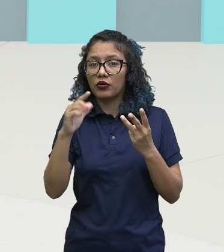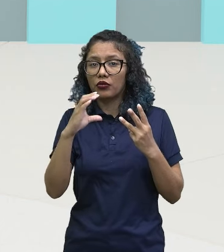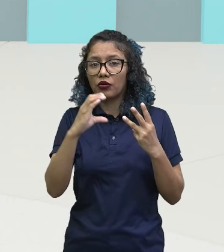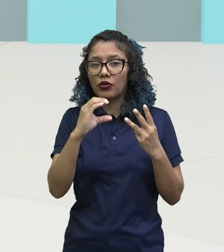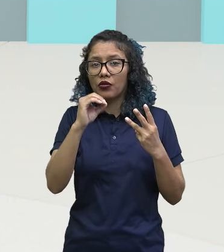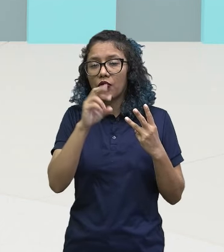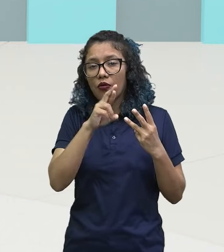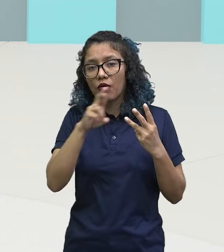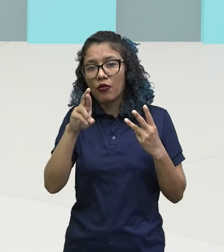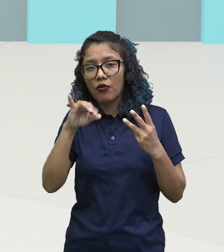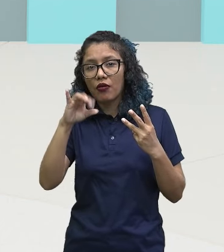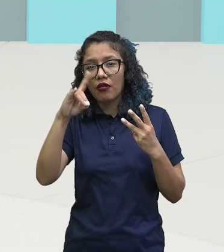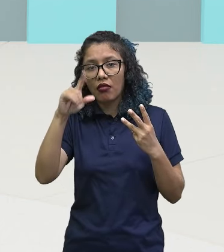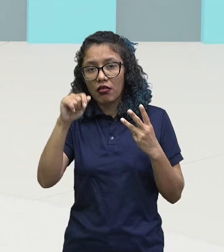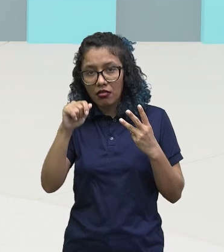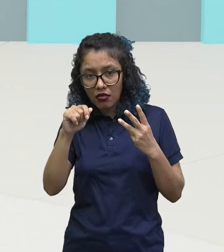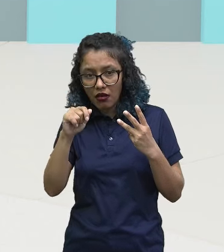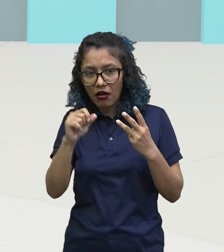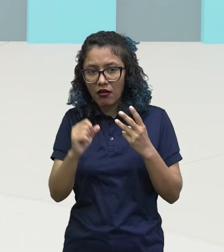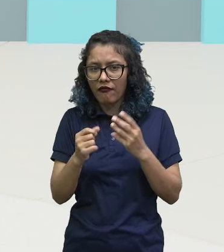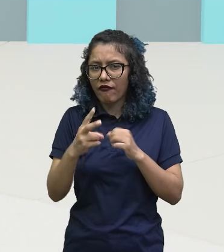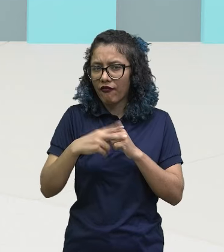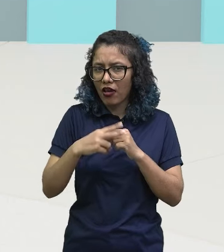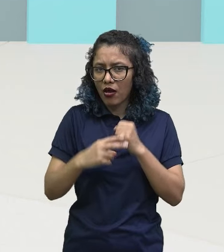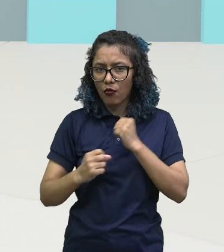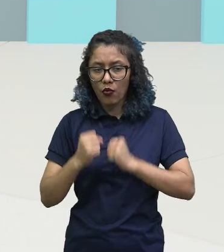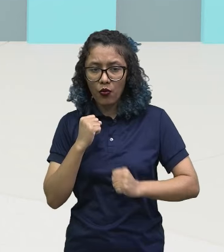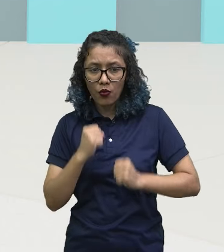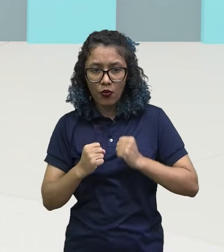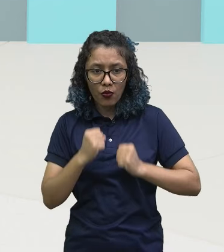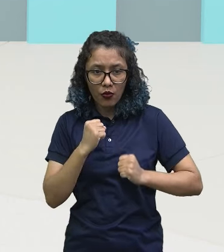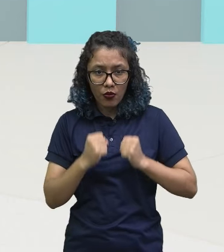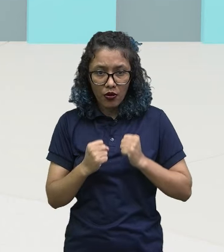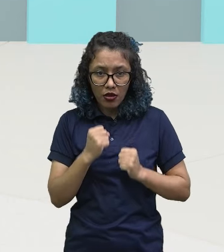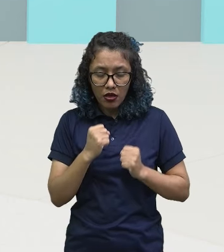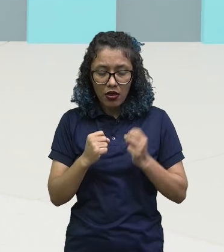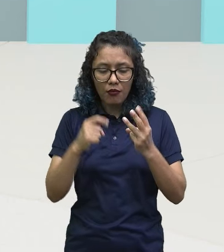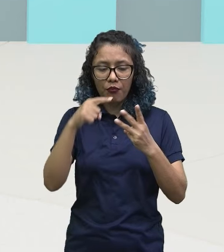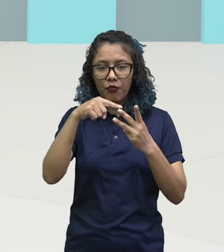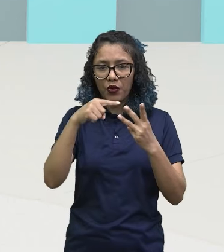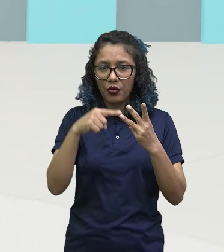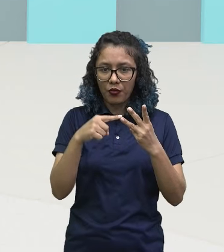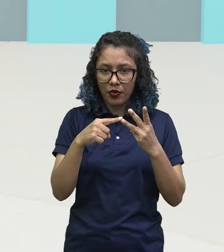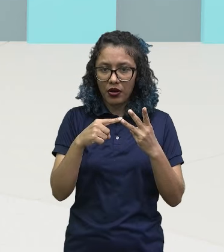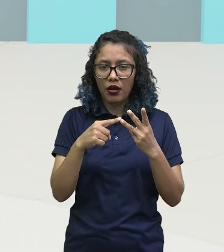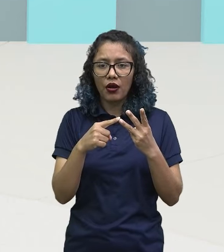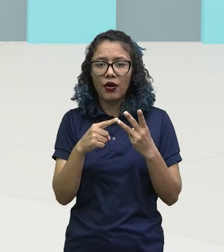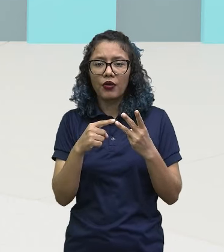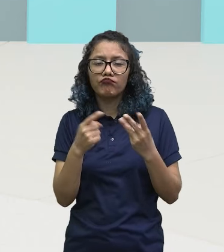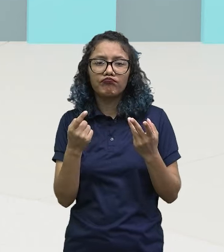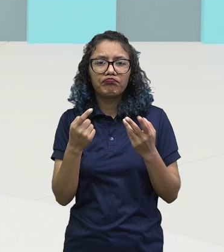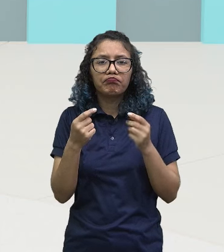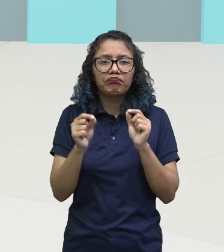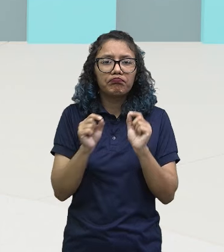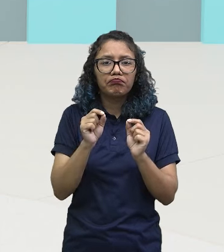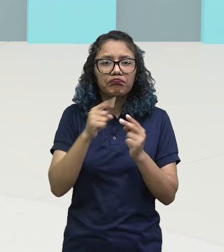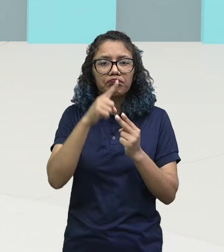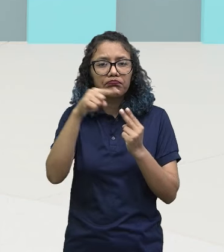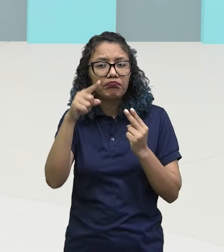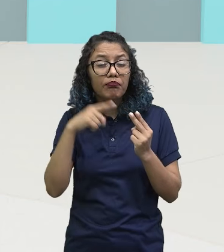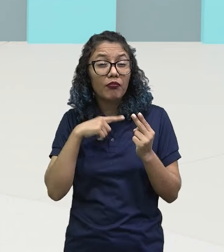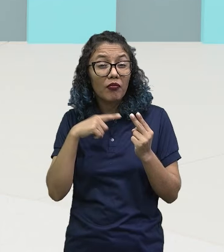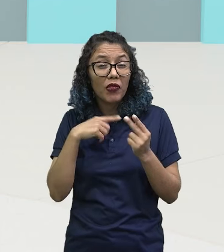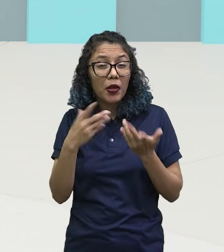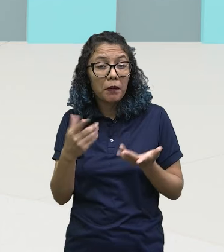é? Eu posso pensar também no verbo correr. Será que essas palavras, as duas últimas de que falei, apresentam acento